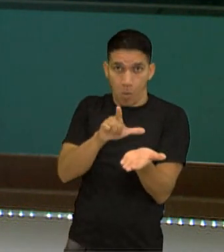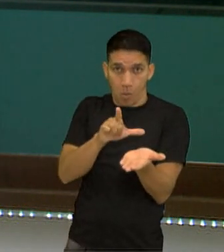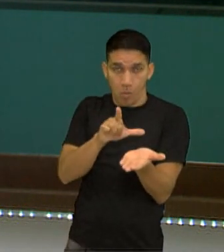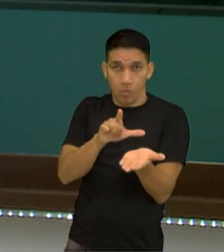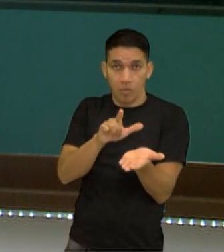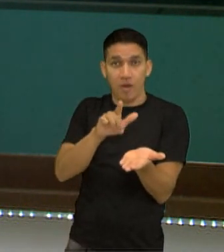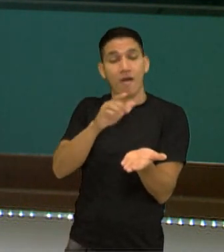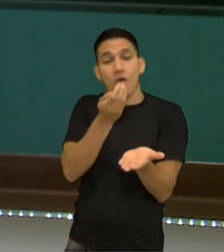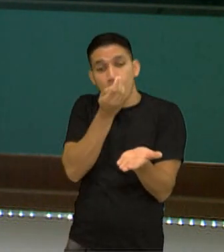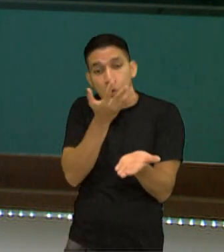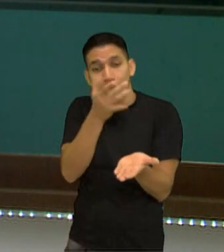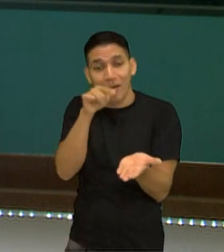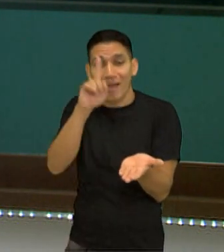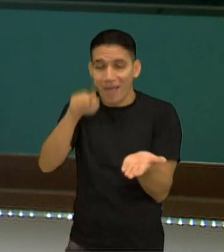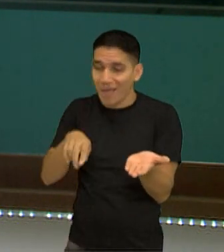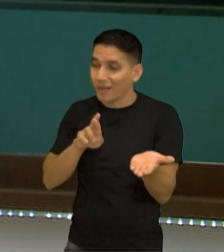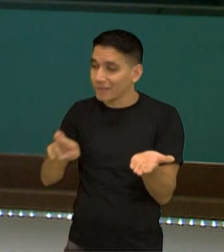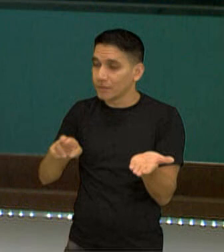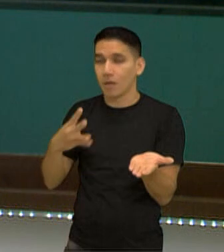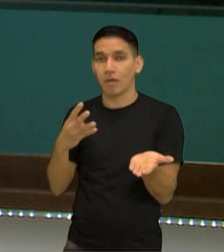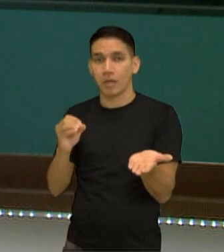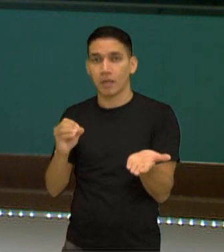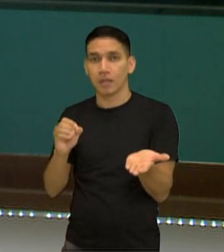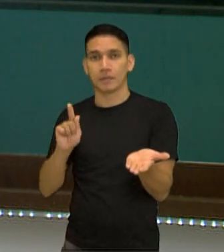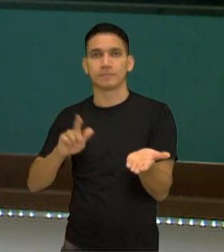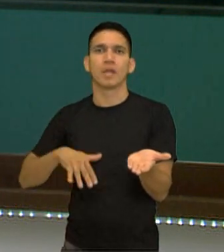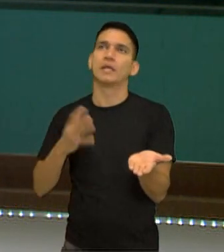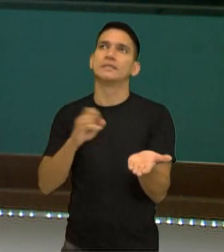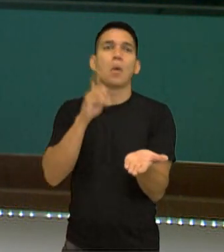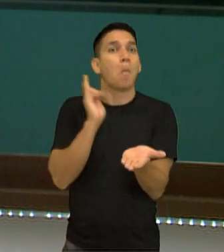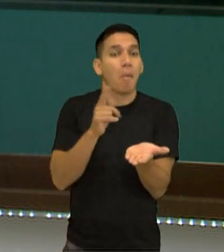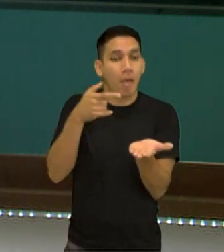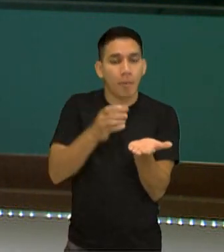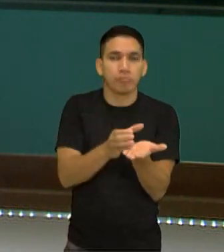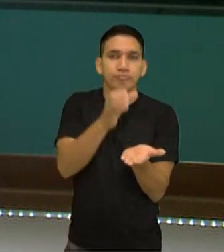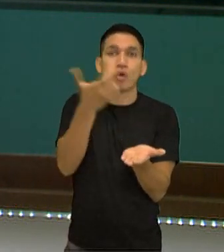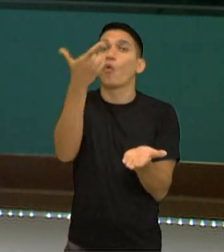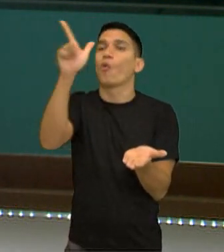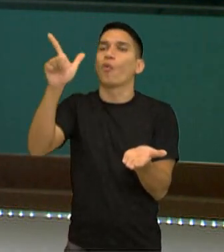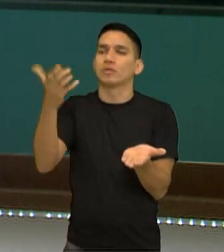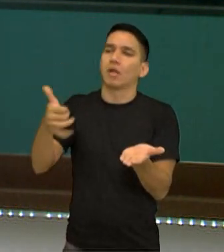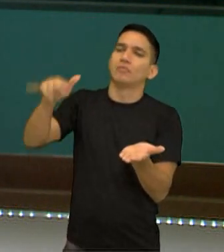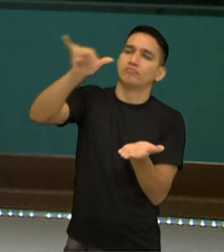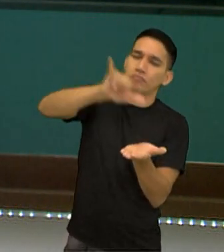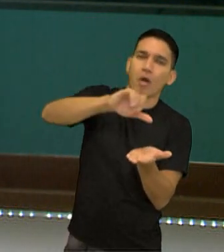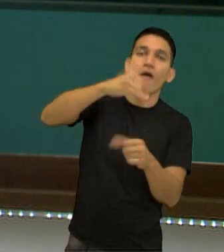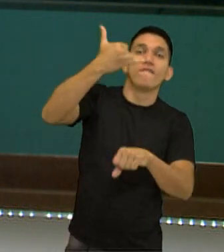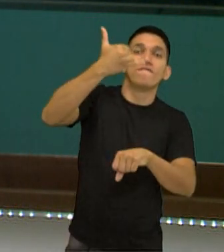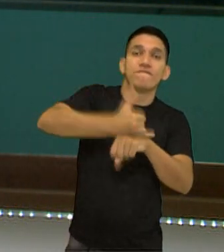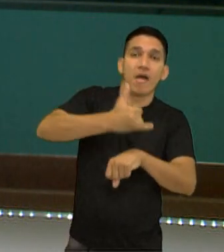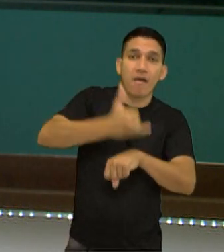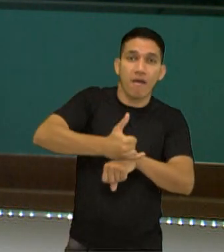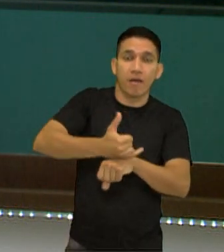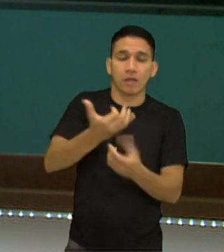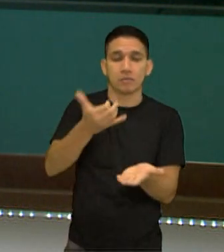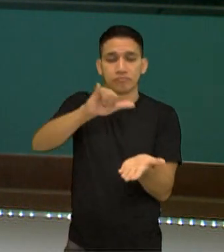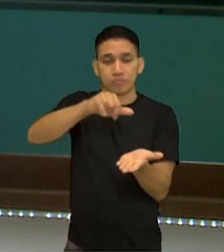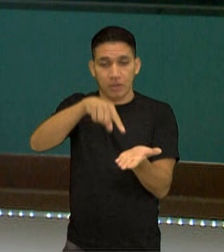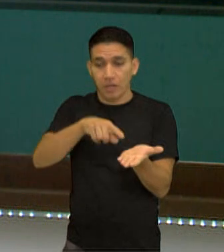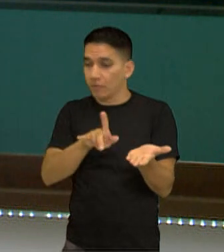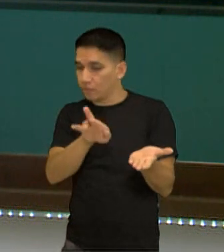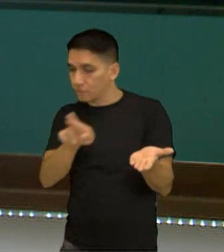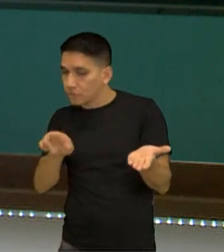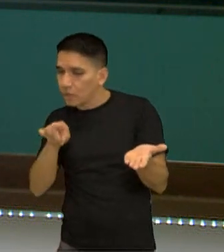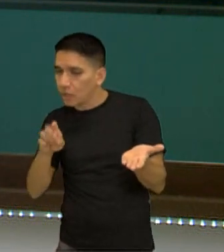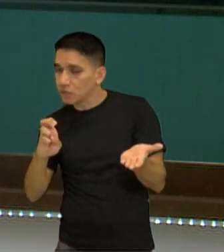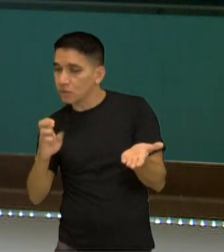esse mesmo mol, esse mesmo potinho e colocar, por exemplo, ferro dentro dele e colocar lá na balança, ele vai me dizer